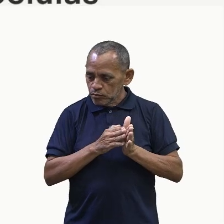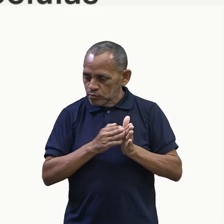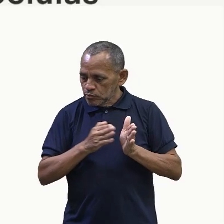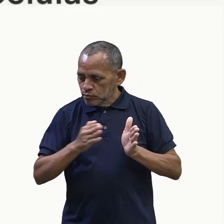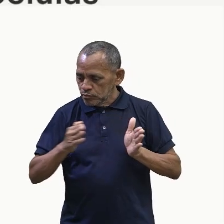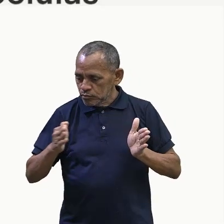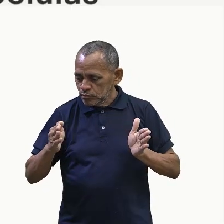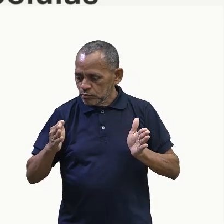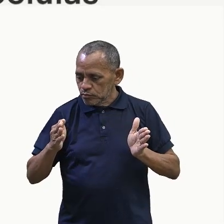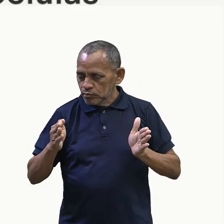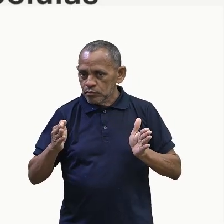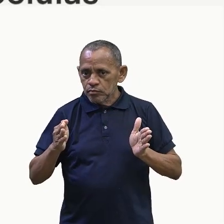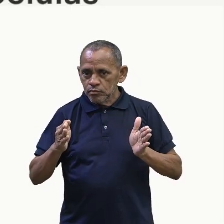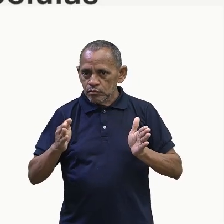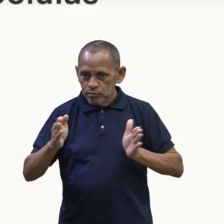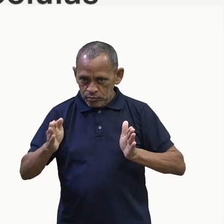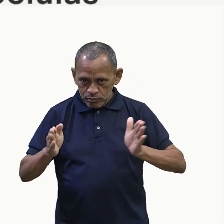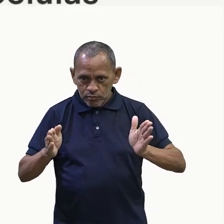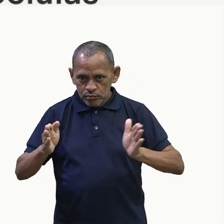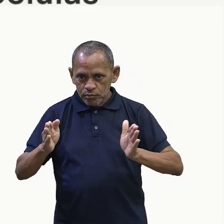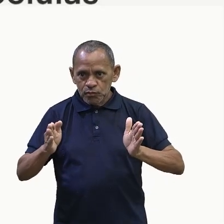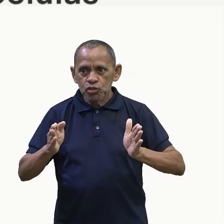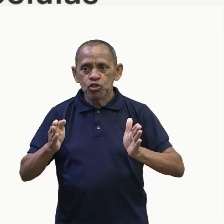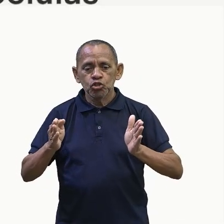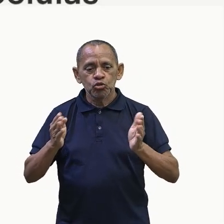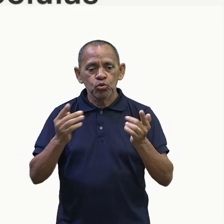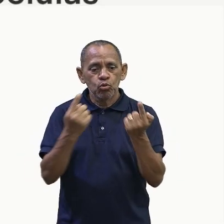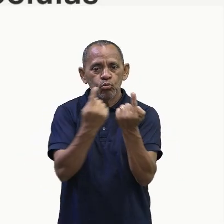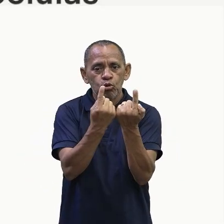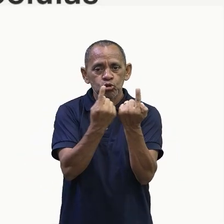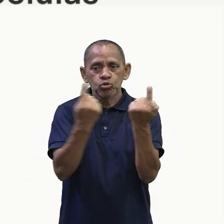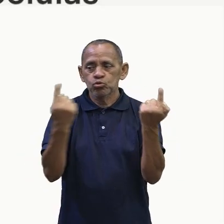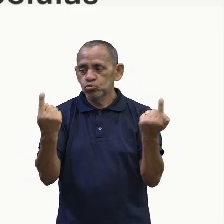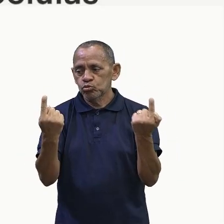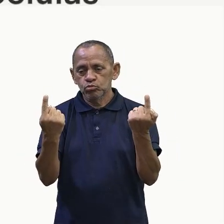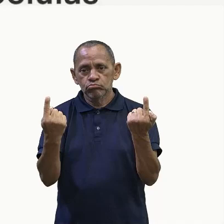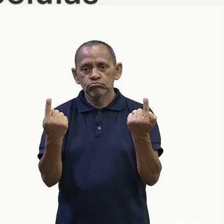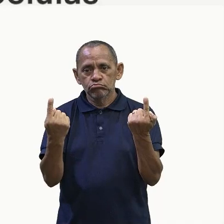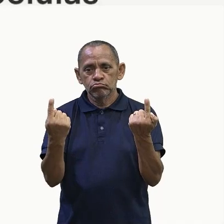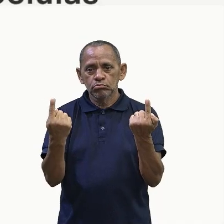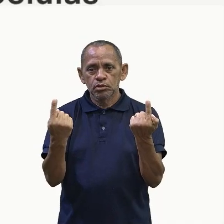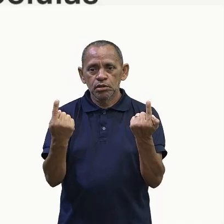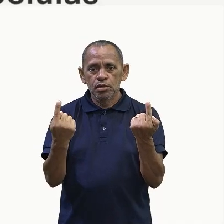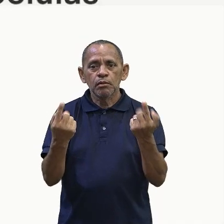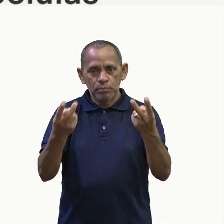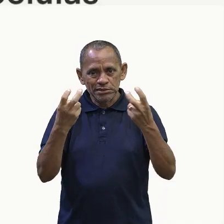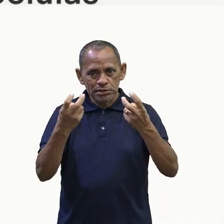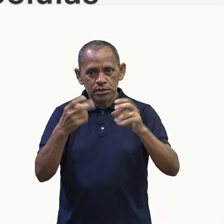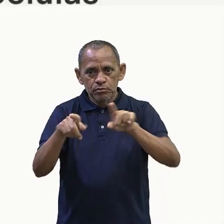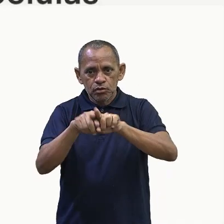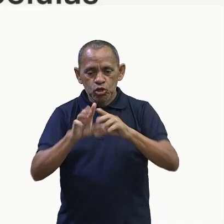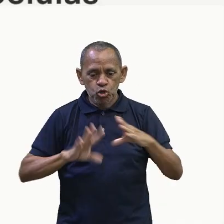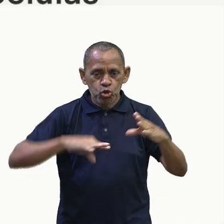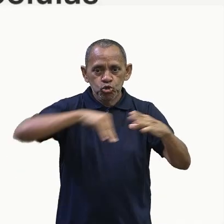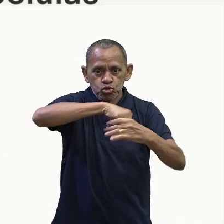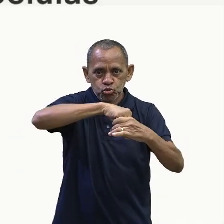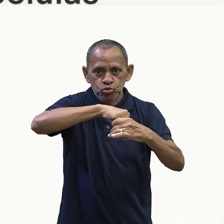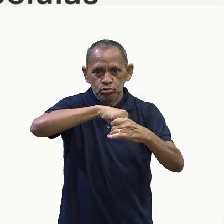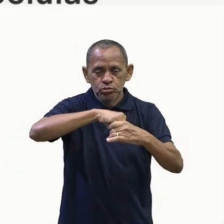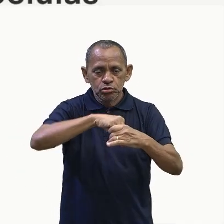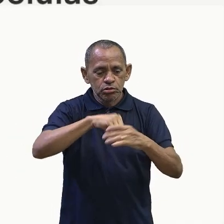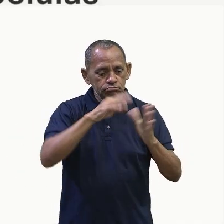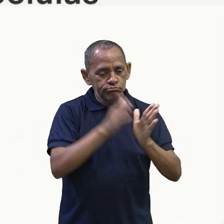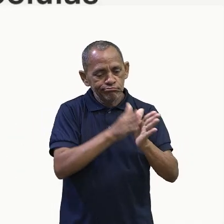ele ficar duplicado. Percebam vocês o conjunto de